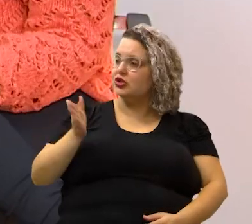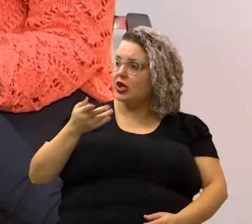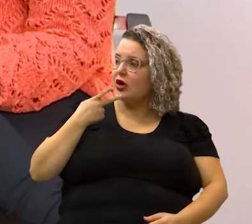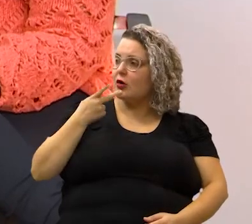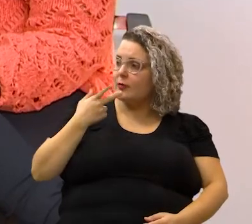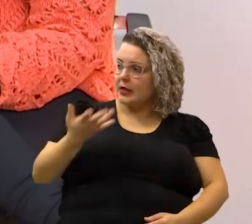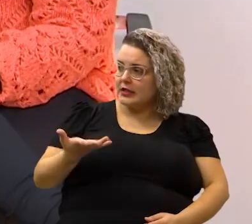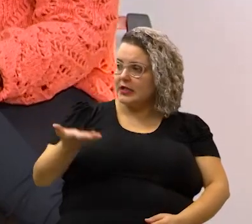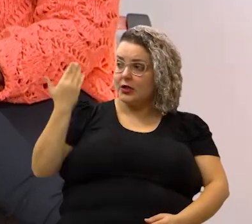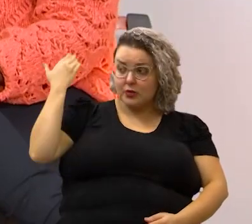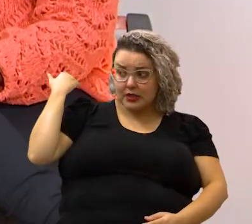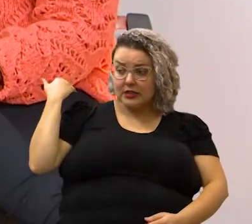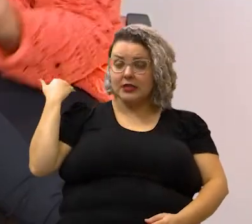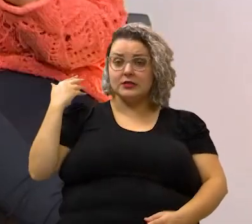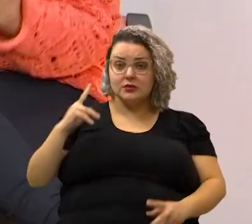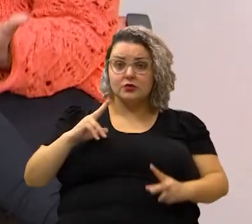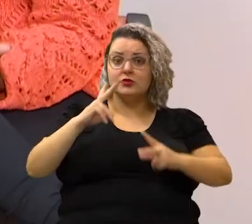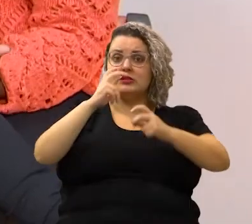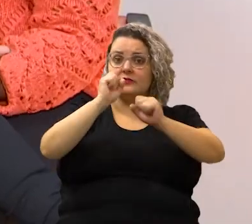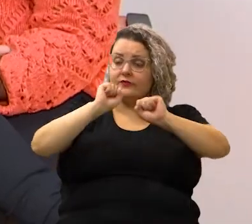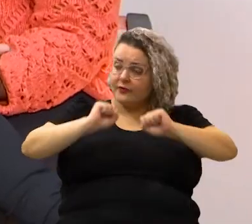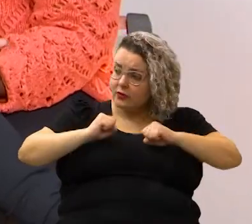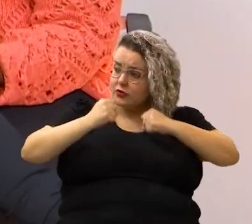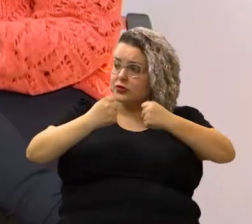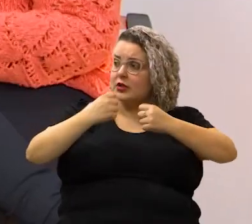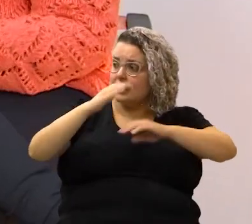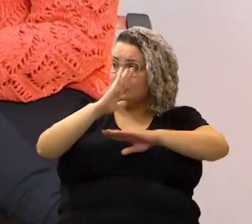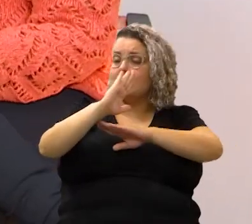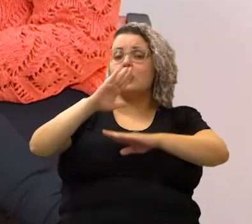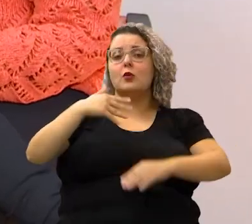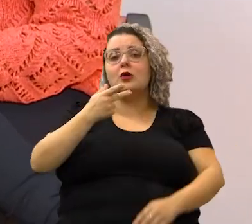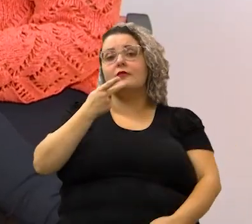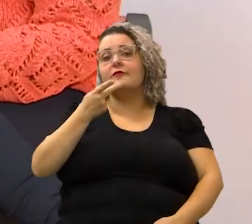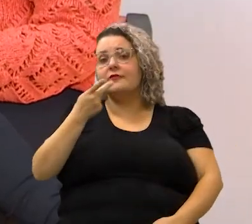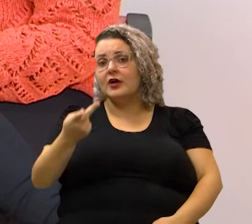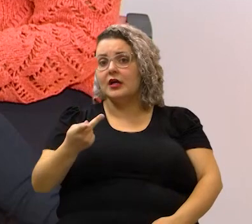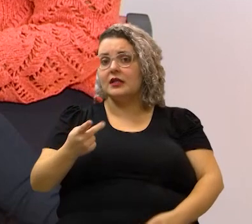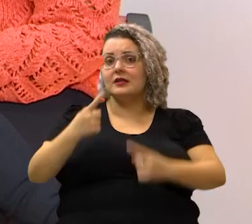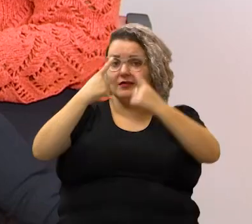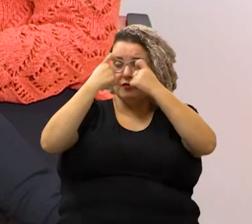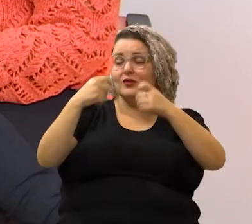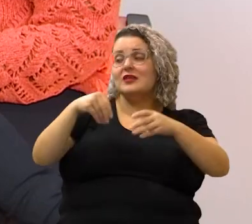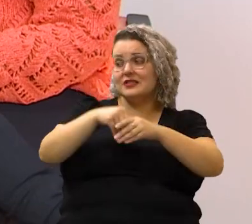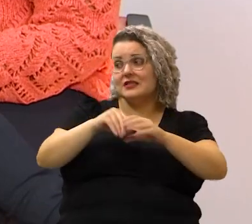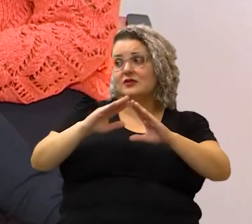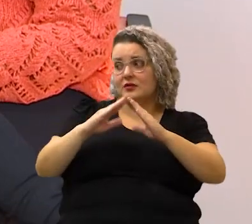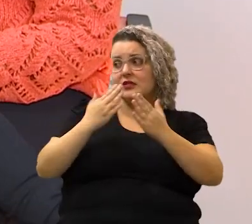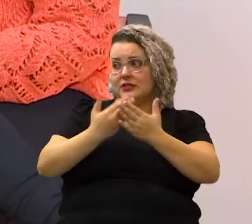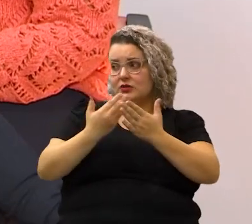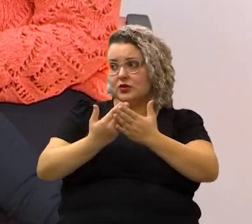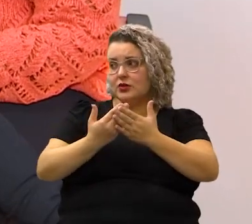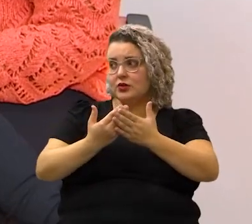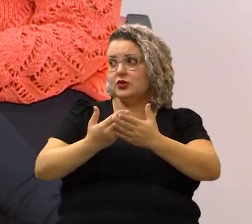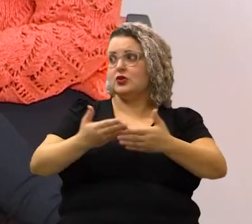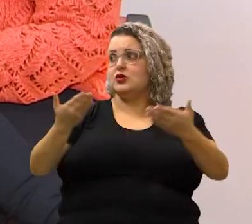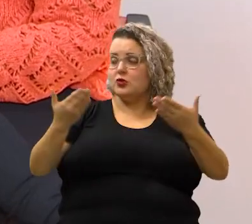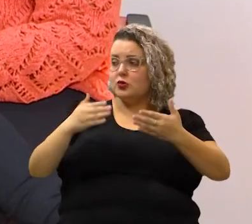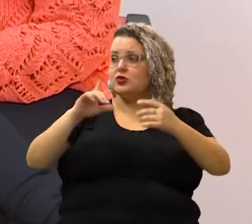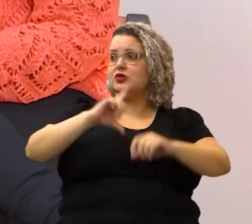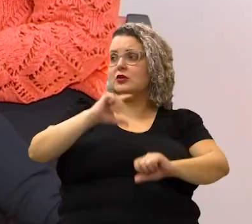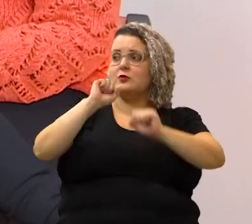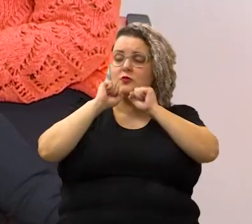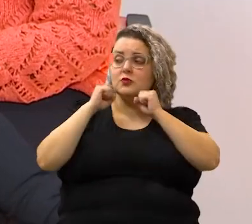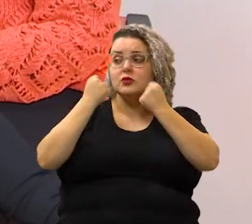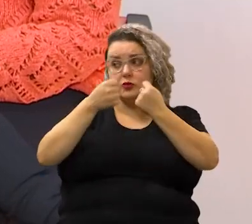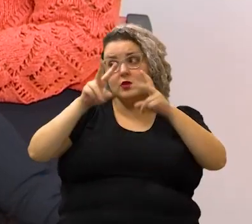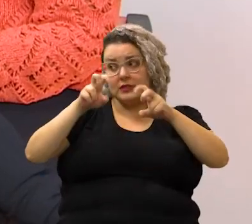já tinha comentado lá atrás desse esforço da câmara quando a gente fala sobre violência nas escolas e hoje nós temos um seminário